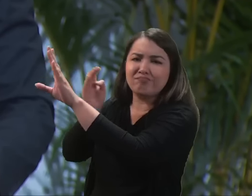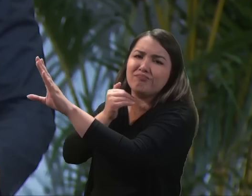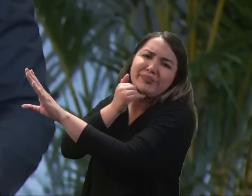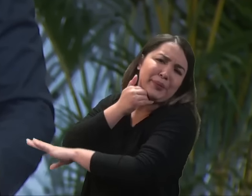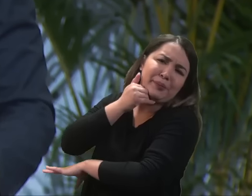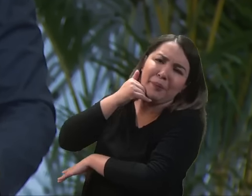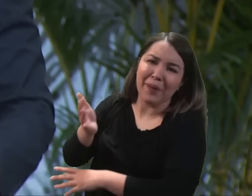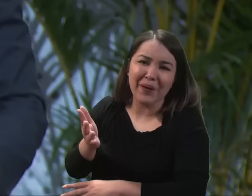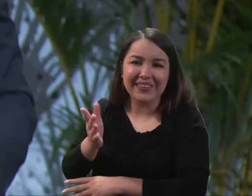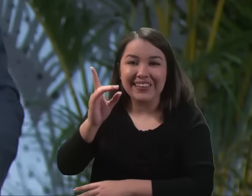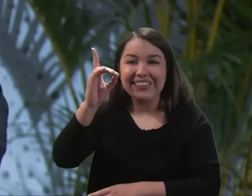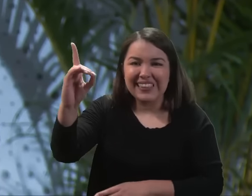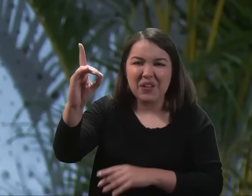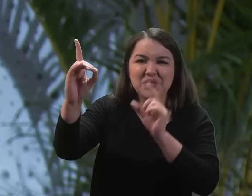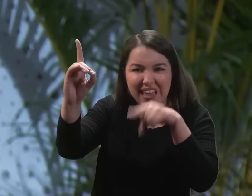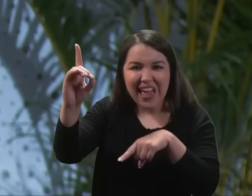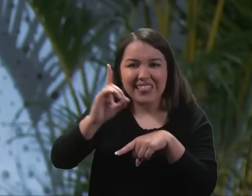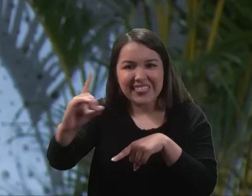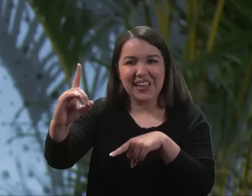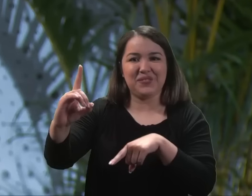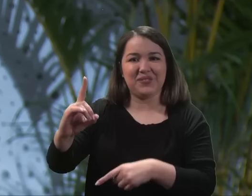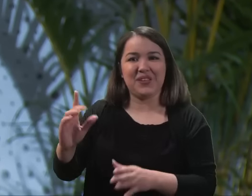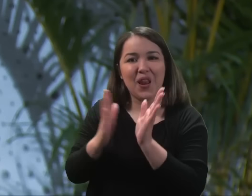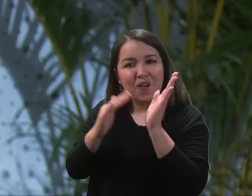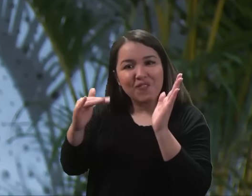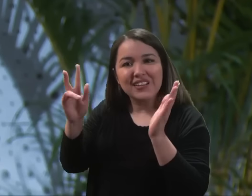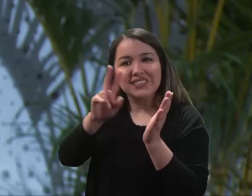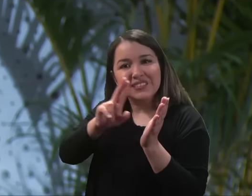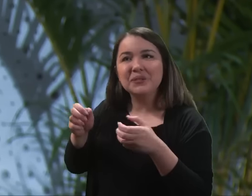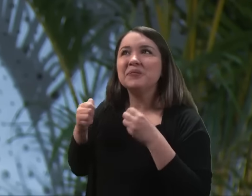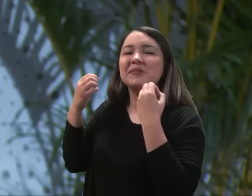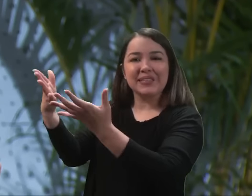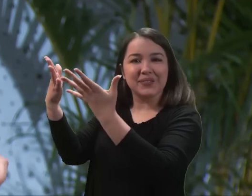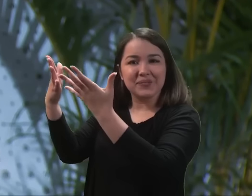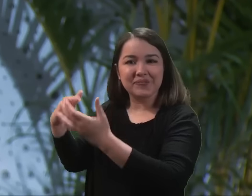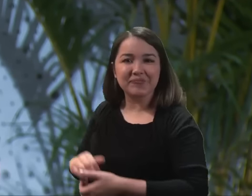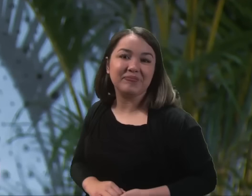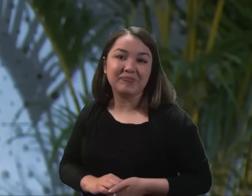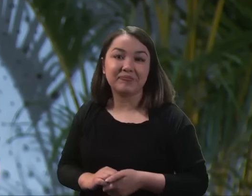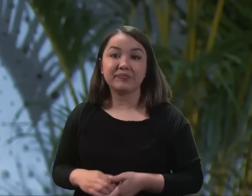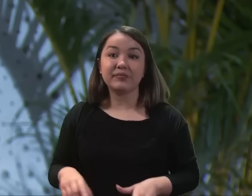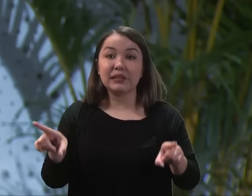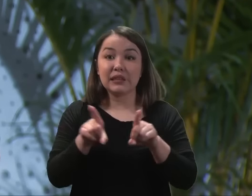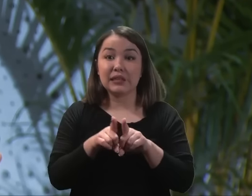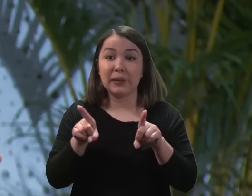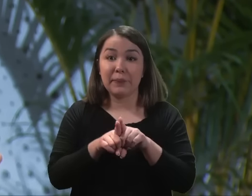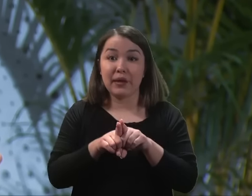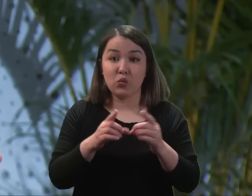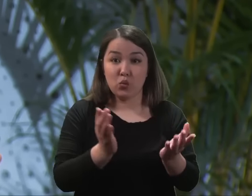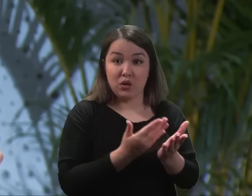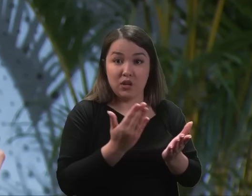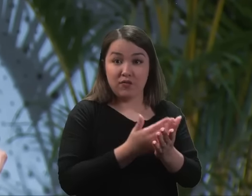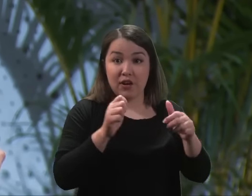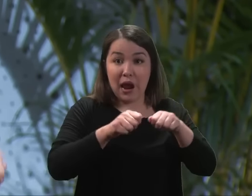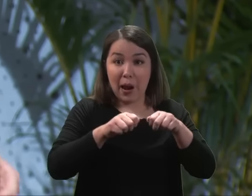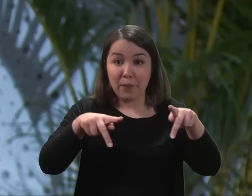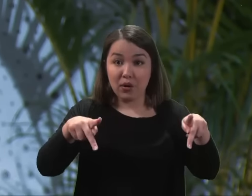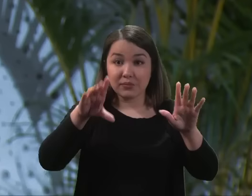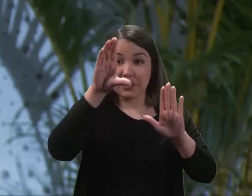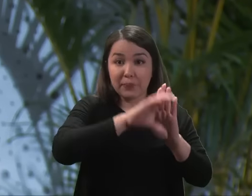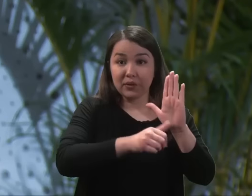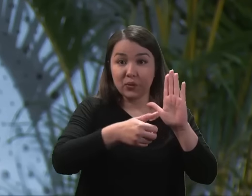Deus louvado seja o seu nome e também o livro do Apocalipse capítulo